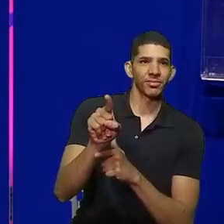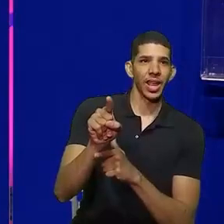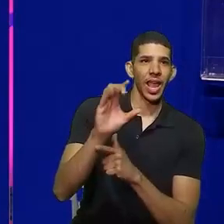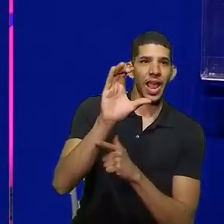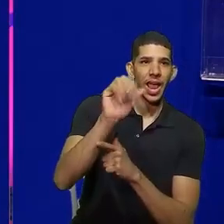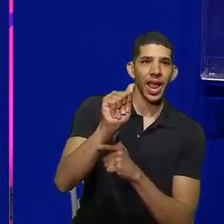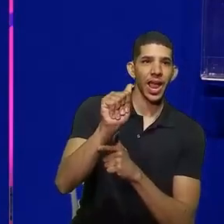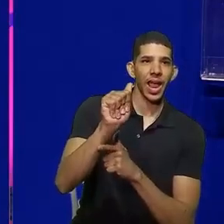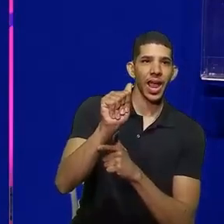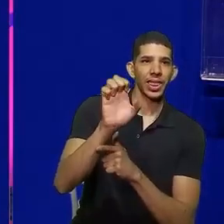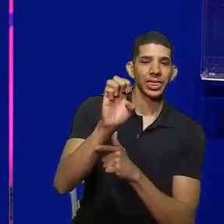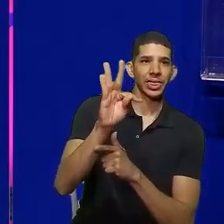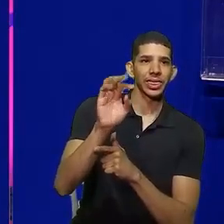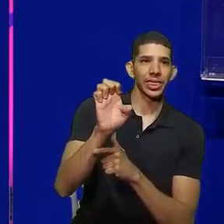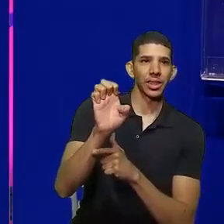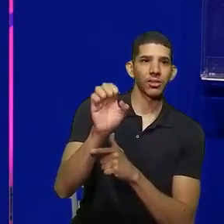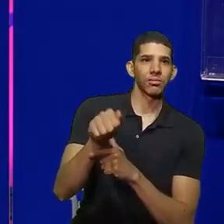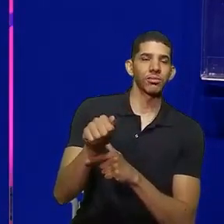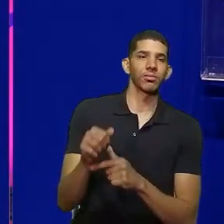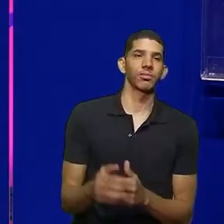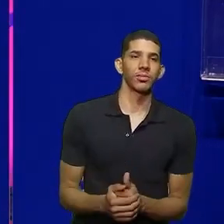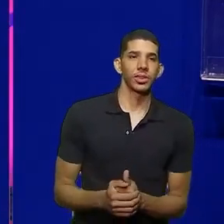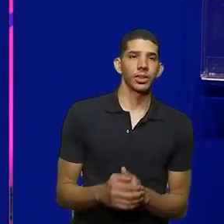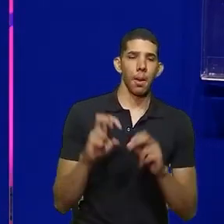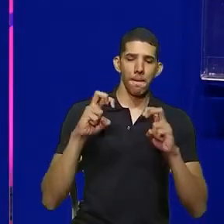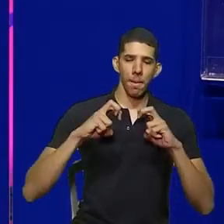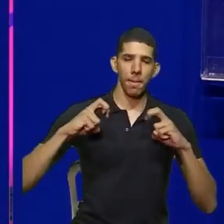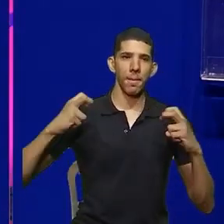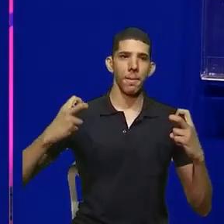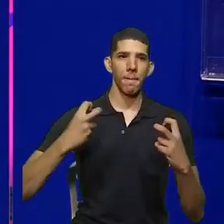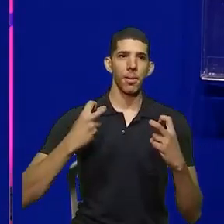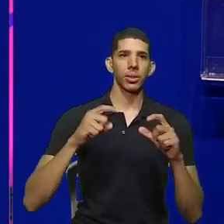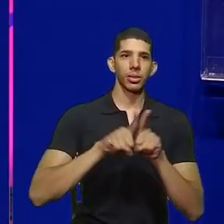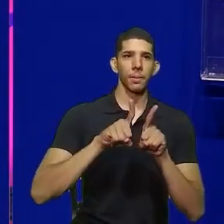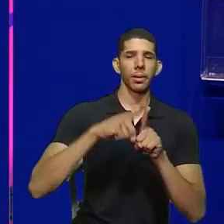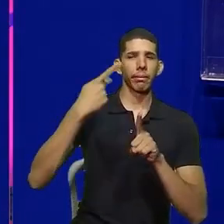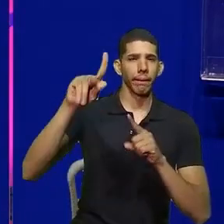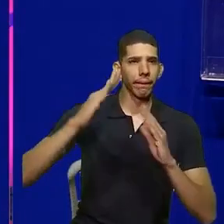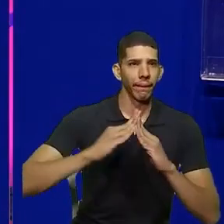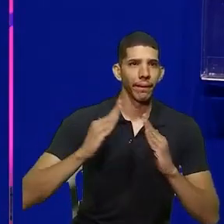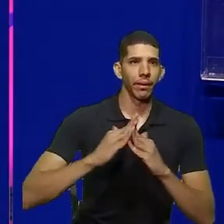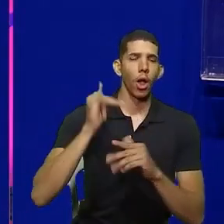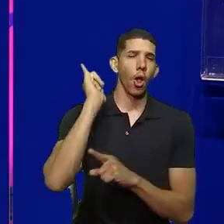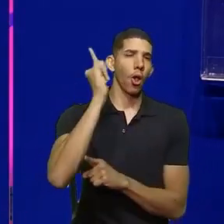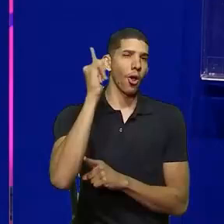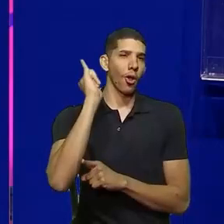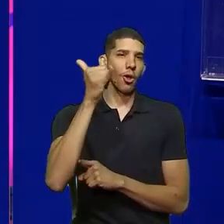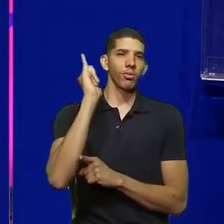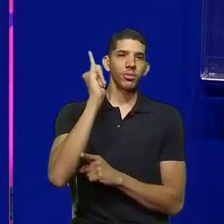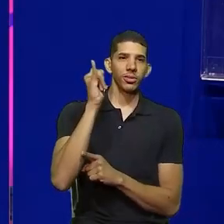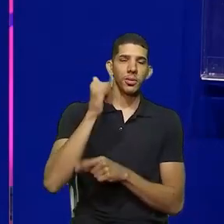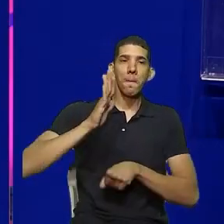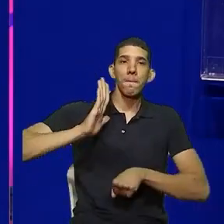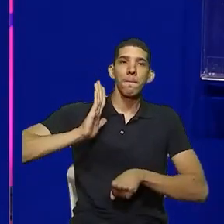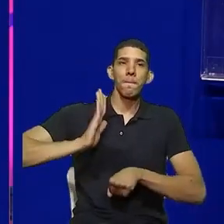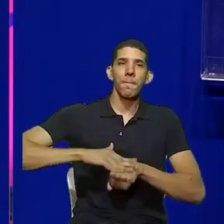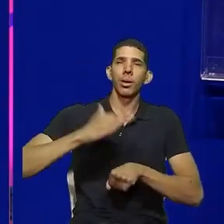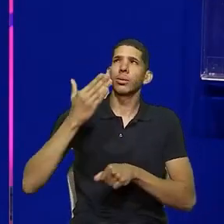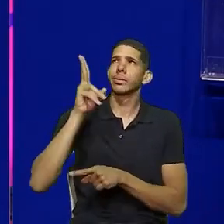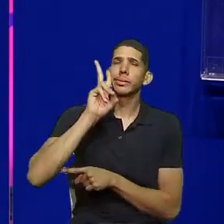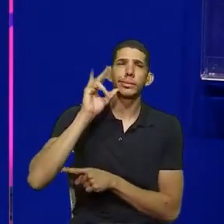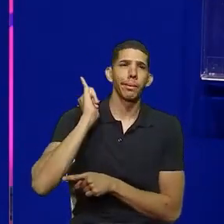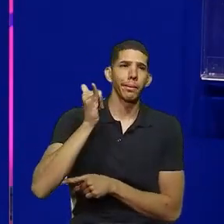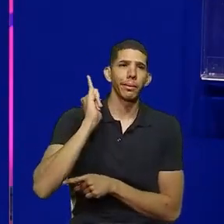gente ia para lá, e ele contando as histórias dele, contava para a gente, não, muita história. Eu que esqueci